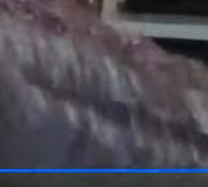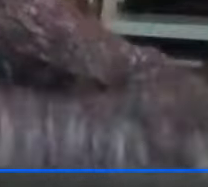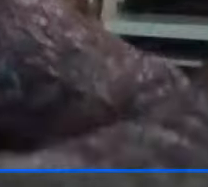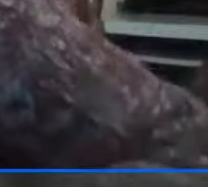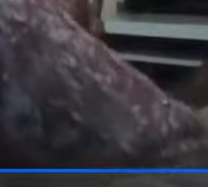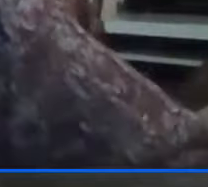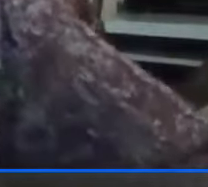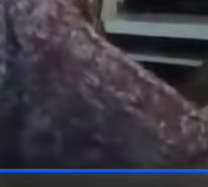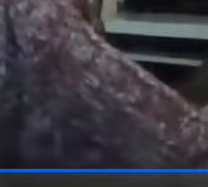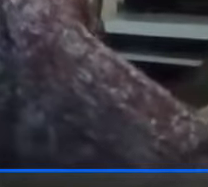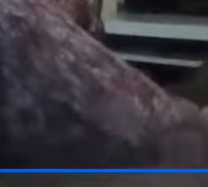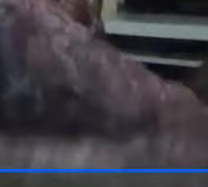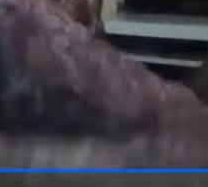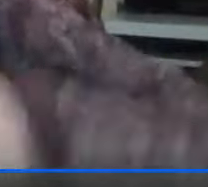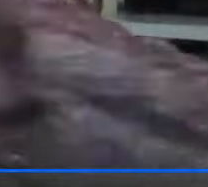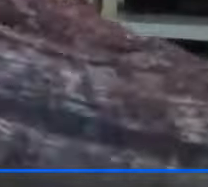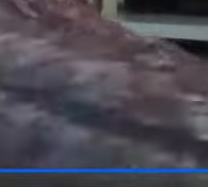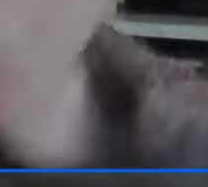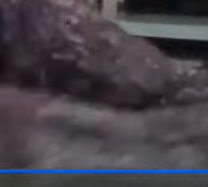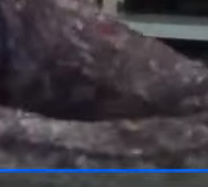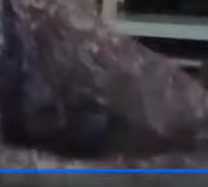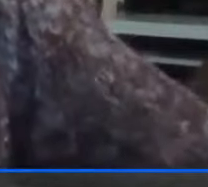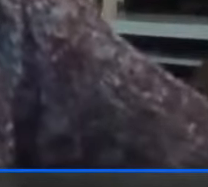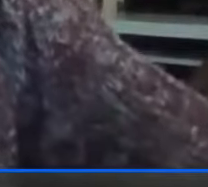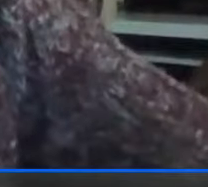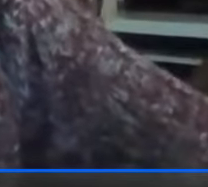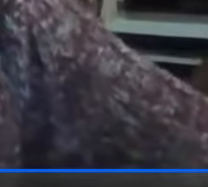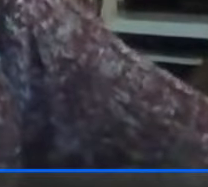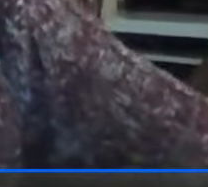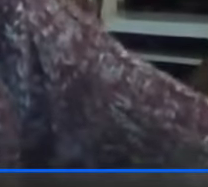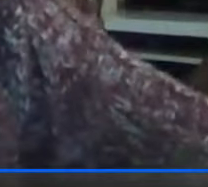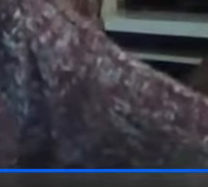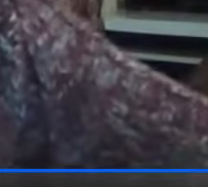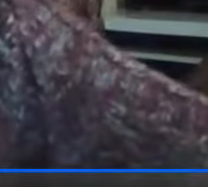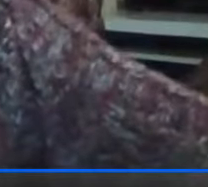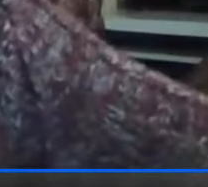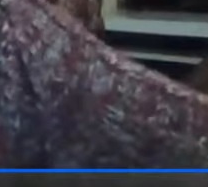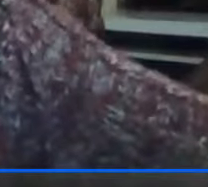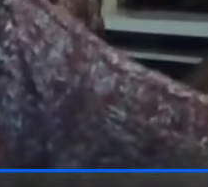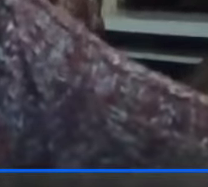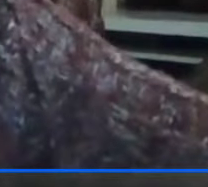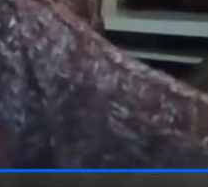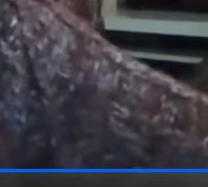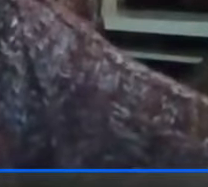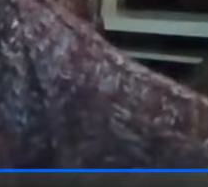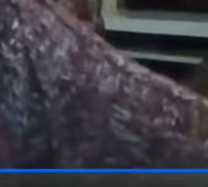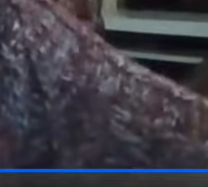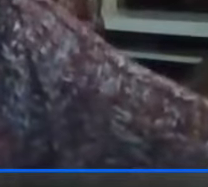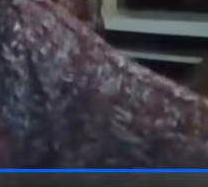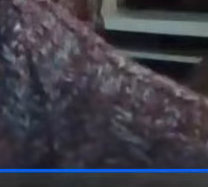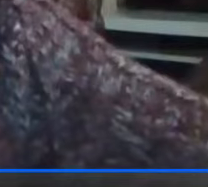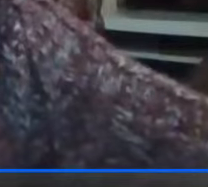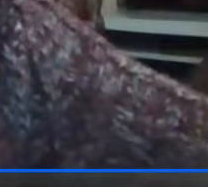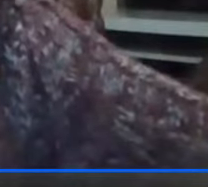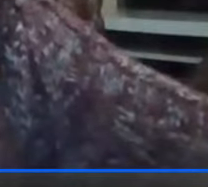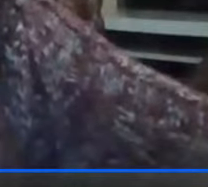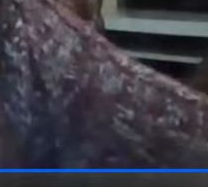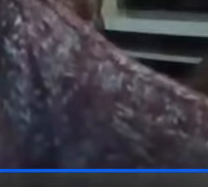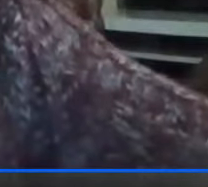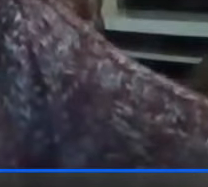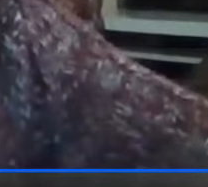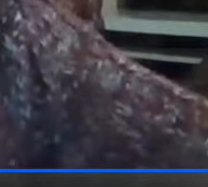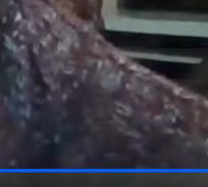já, eu não quero ficar eu fazendo bate-bola, porque nós já temos a doutora Denise Andrioli